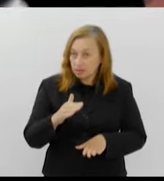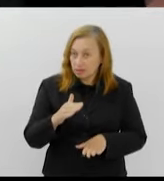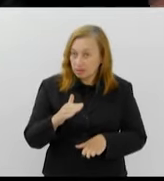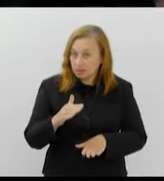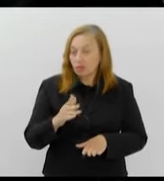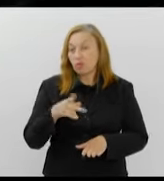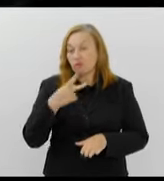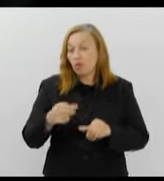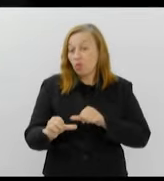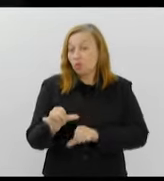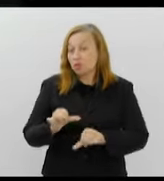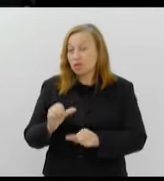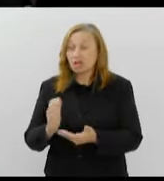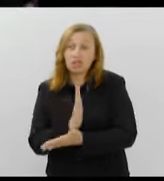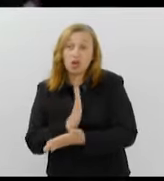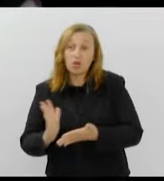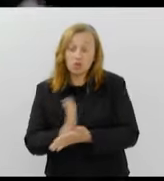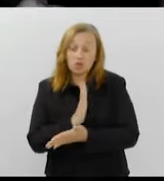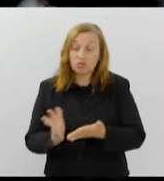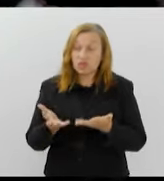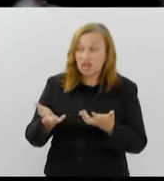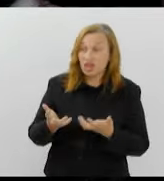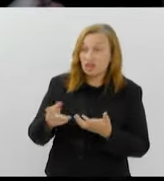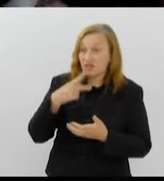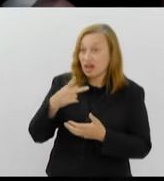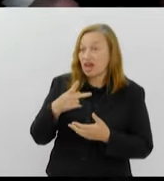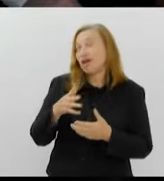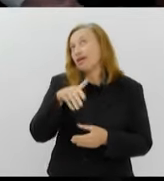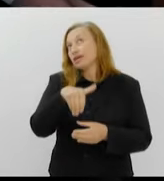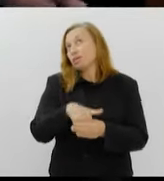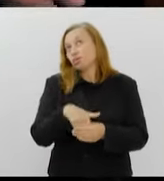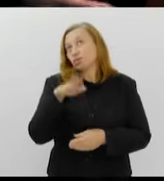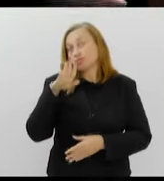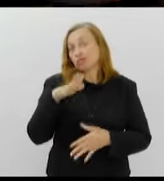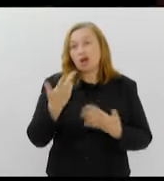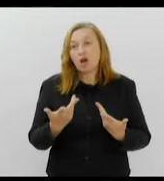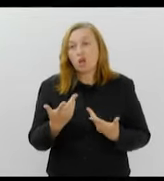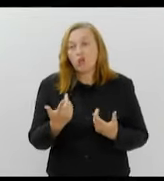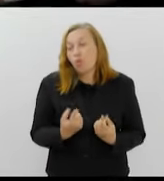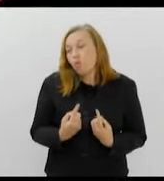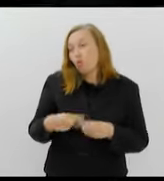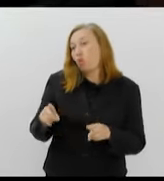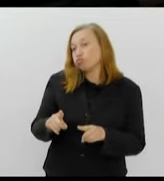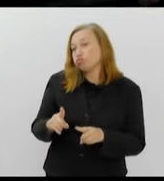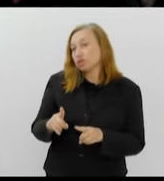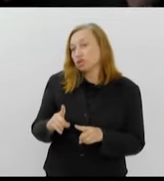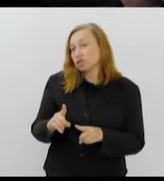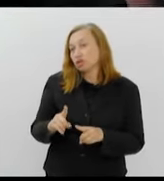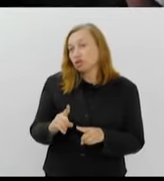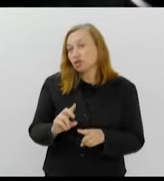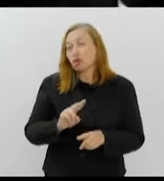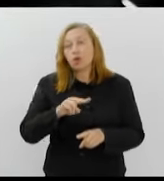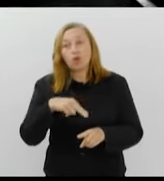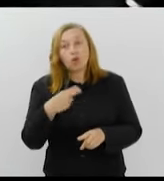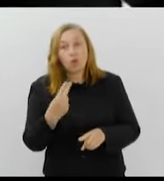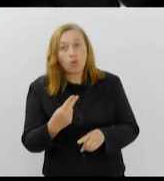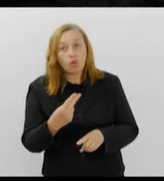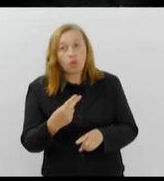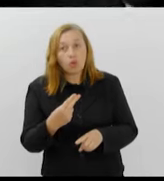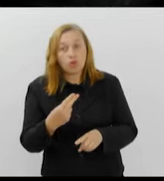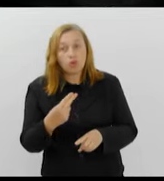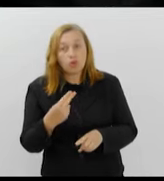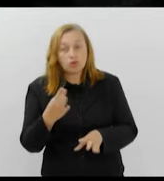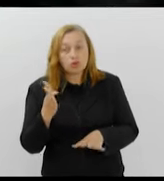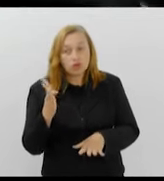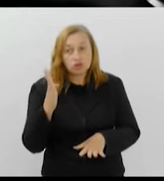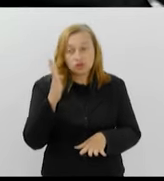querem impor seja no calor da disputa eleitoral seja da oposição seja dos mal intencionados que há qualquer